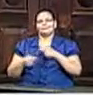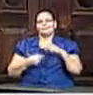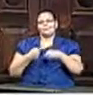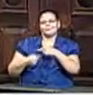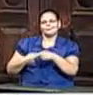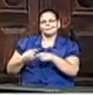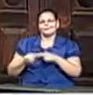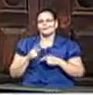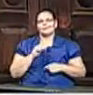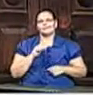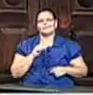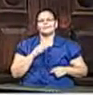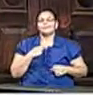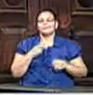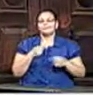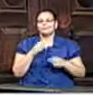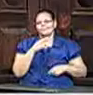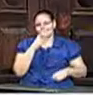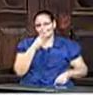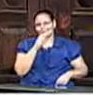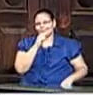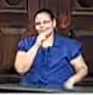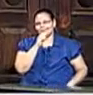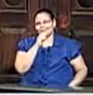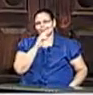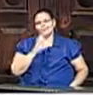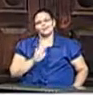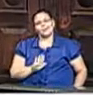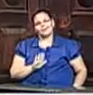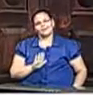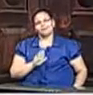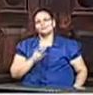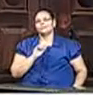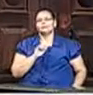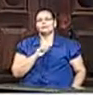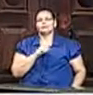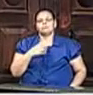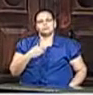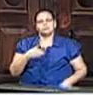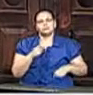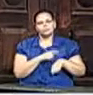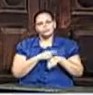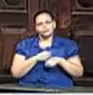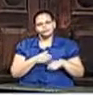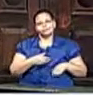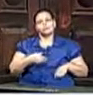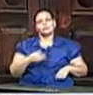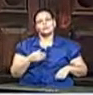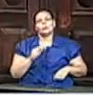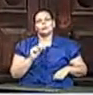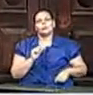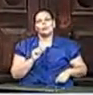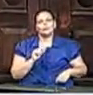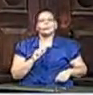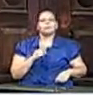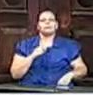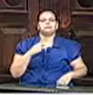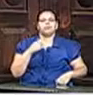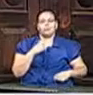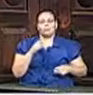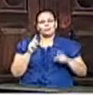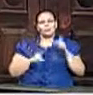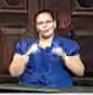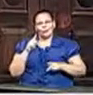alcançados, mas acima de tudo também, para no tempo que resta, golpear ainda mais o